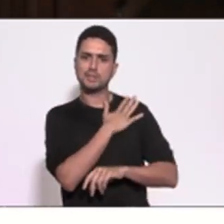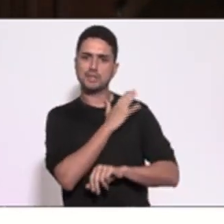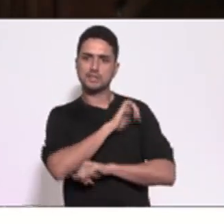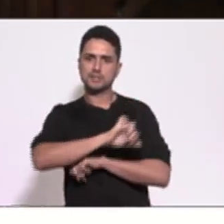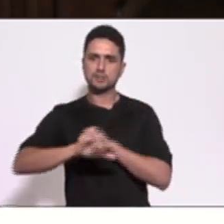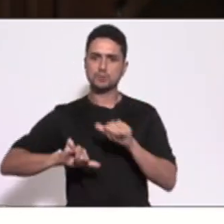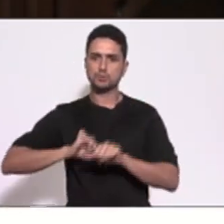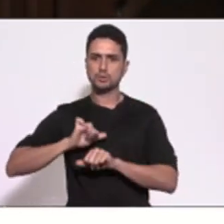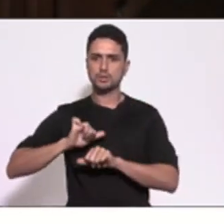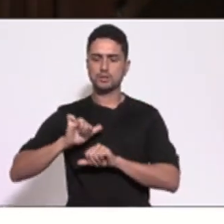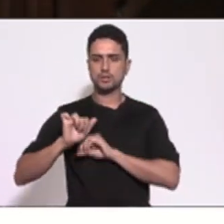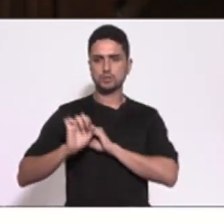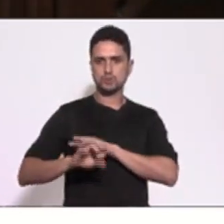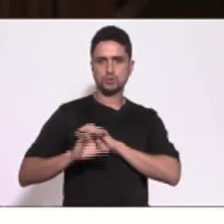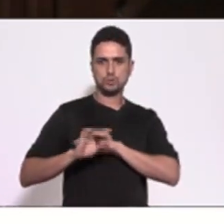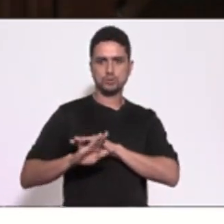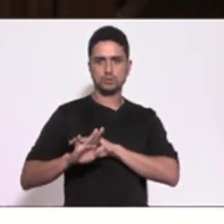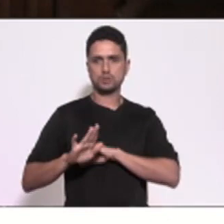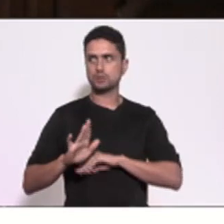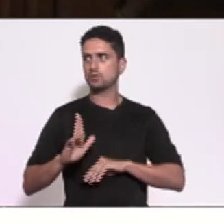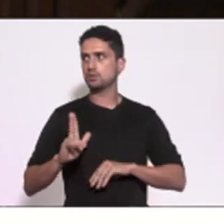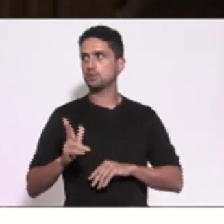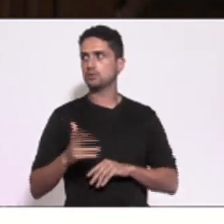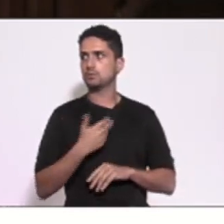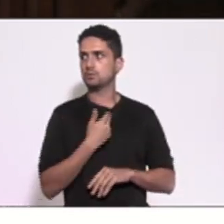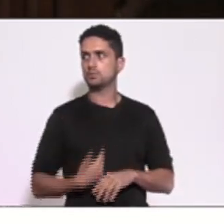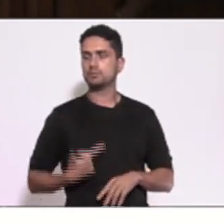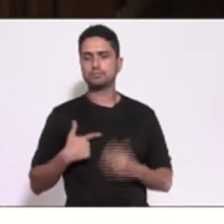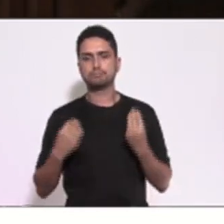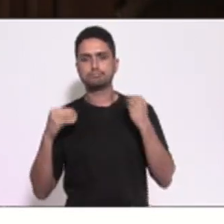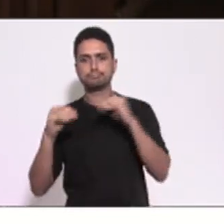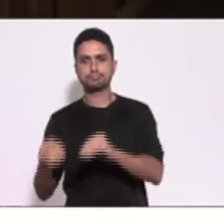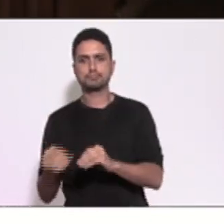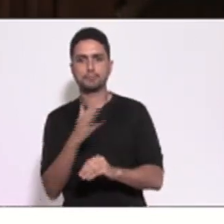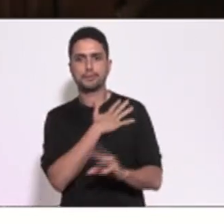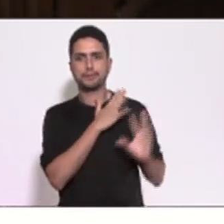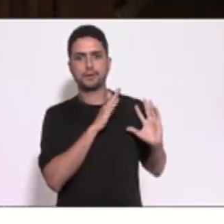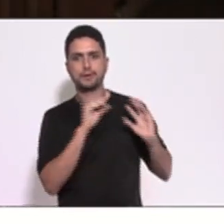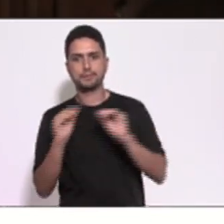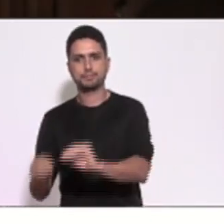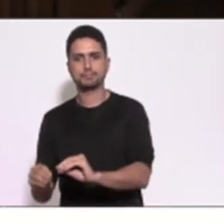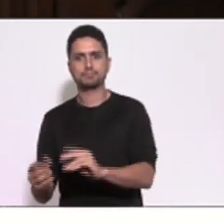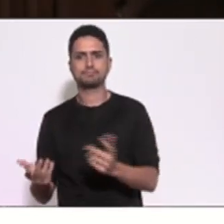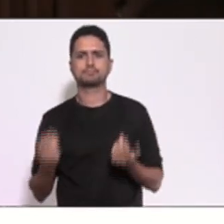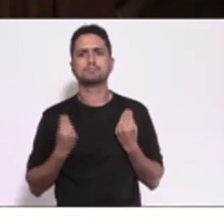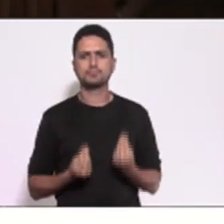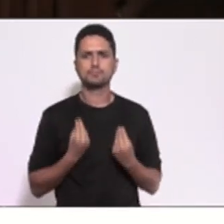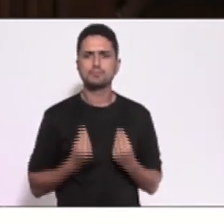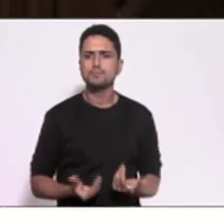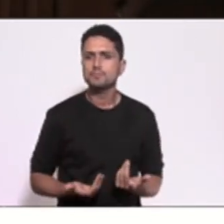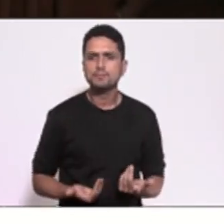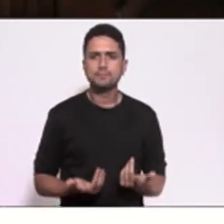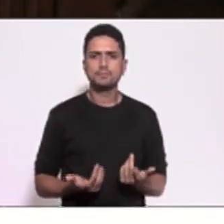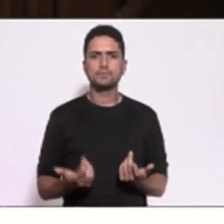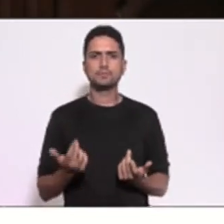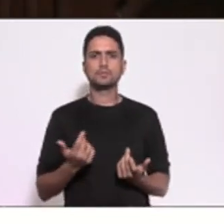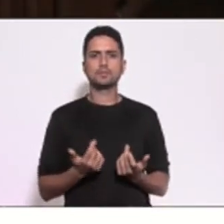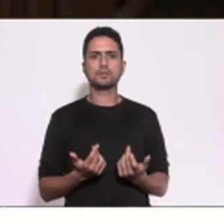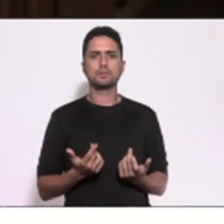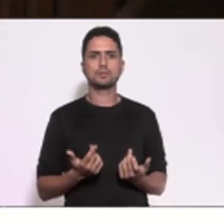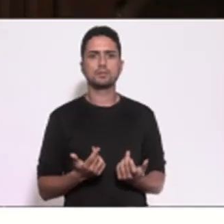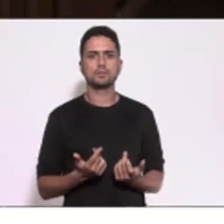públicas. Ora, eu quero aqui distinguir, em primeiro lugar, a existência de